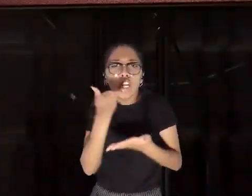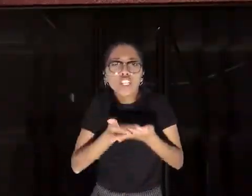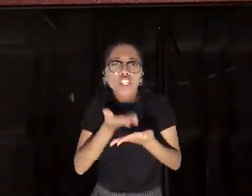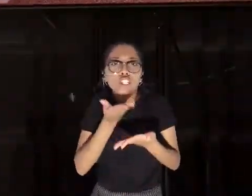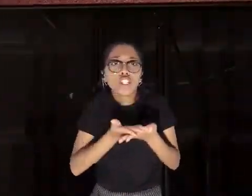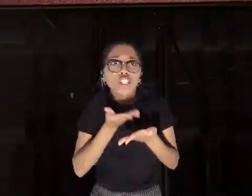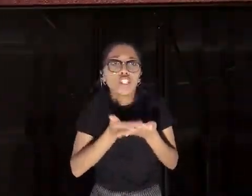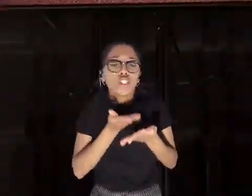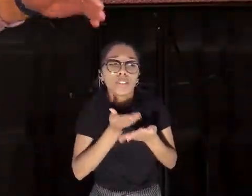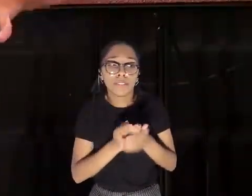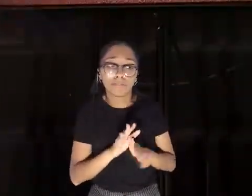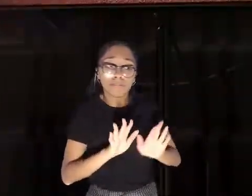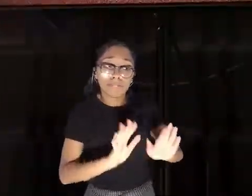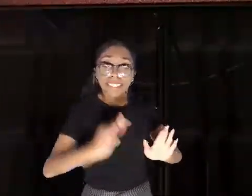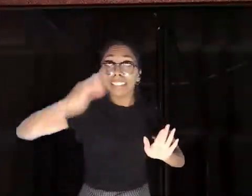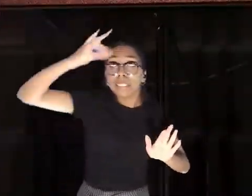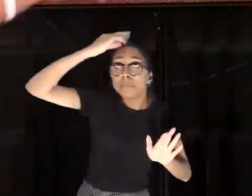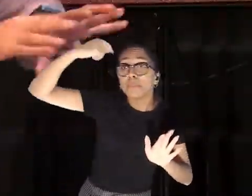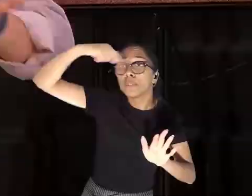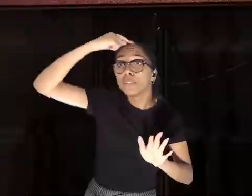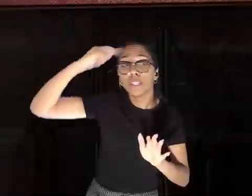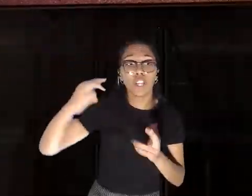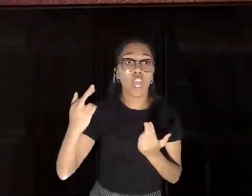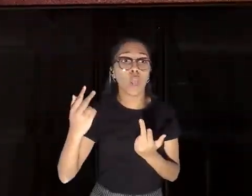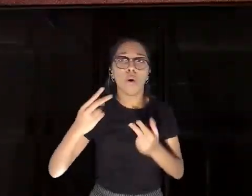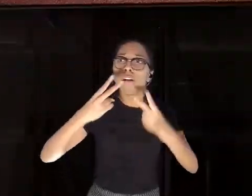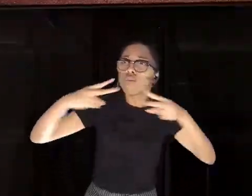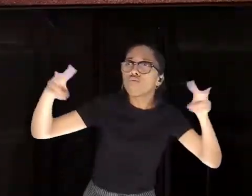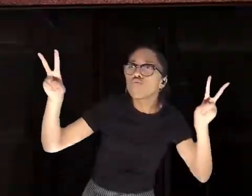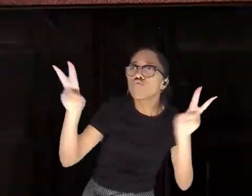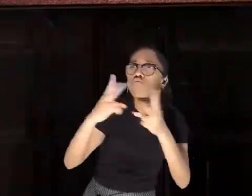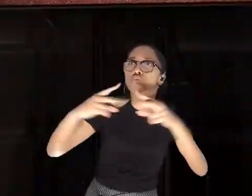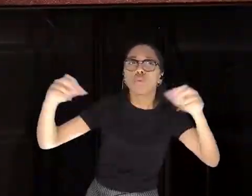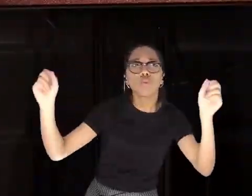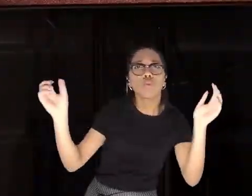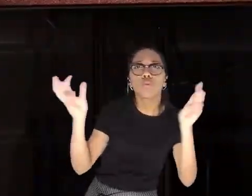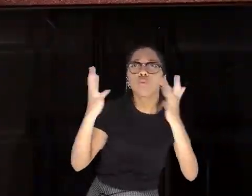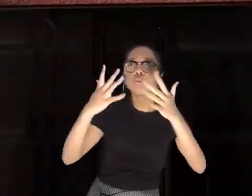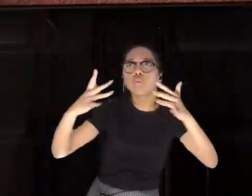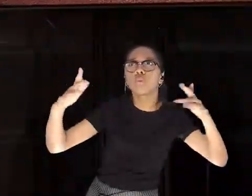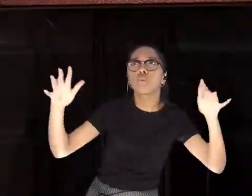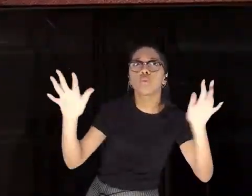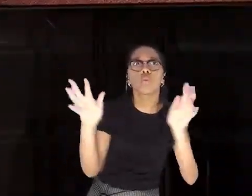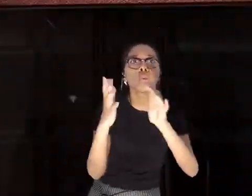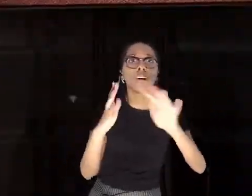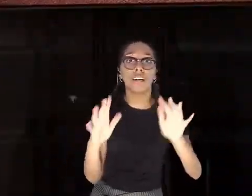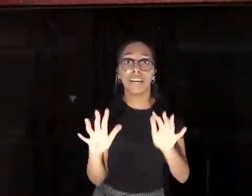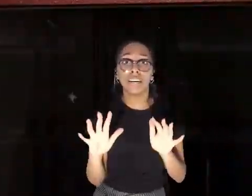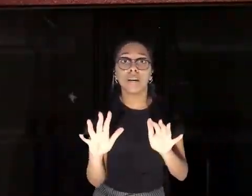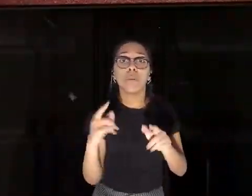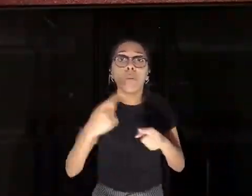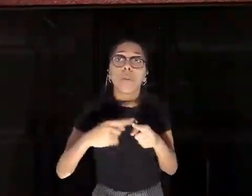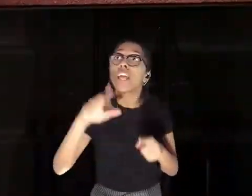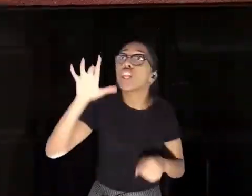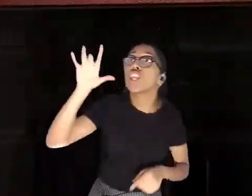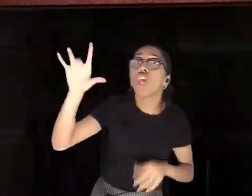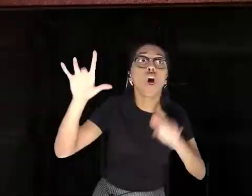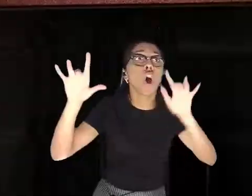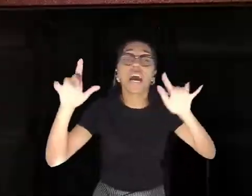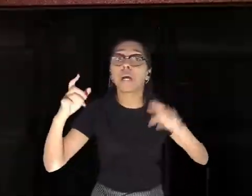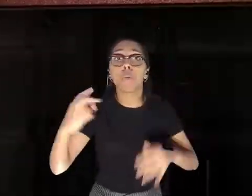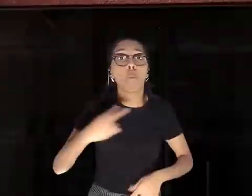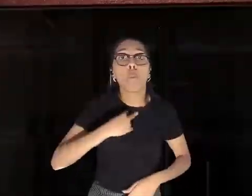e você apenas o sente, mas você não o domina, você não o toca. E ele diz para Nicodemos: o Espírito é como o